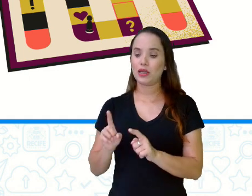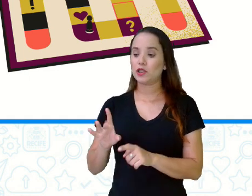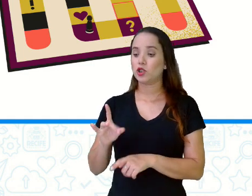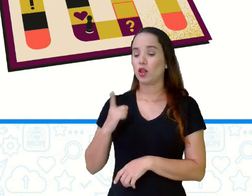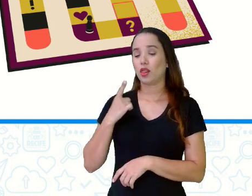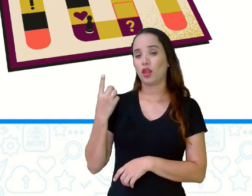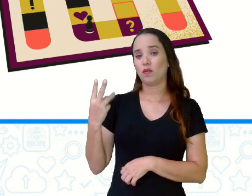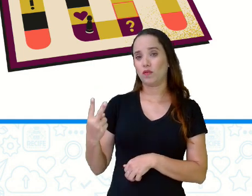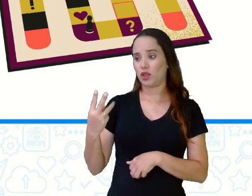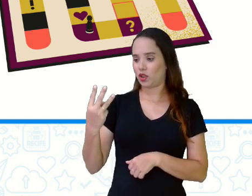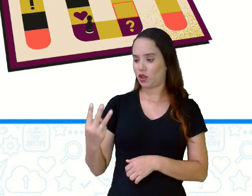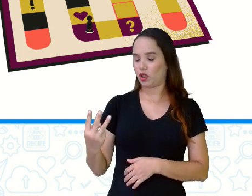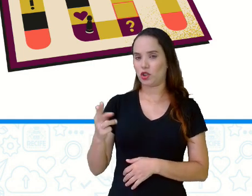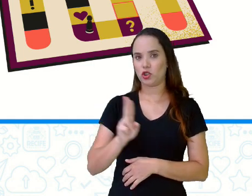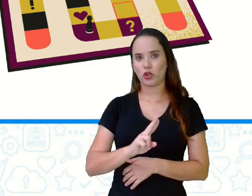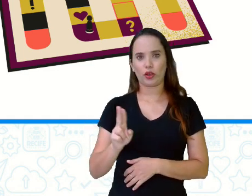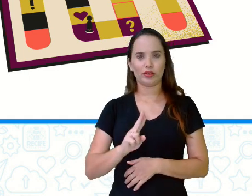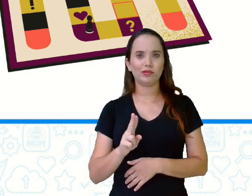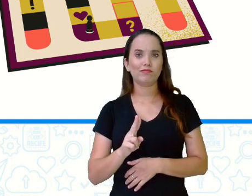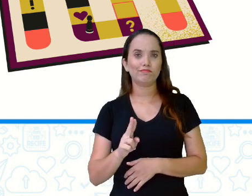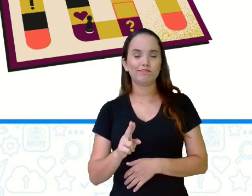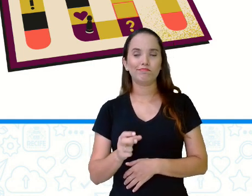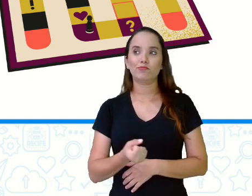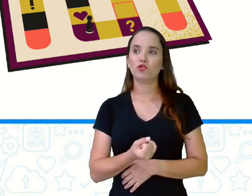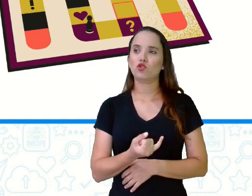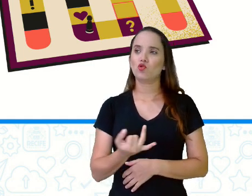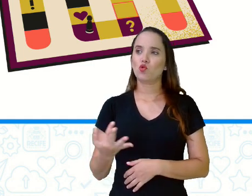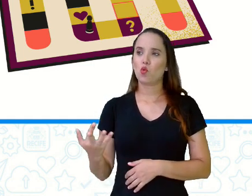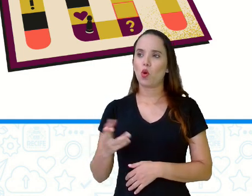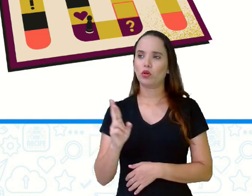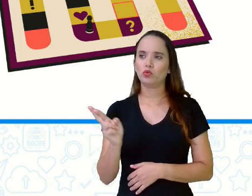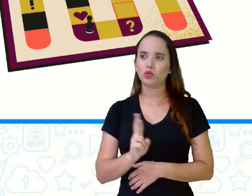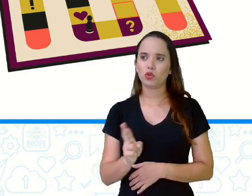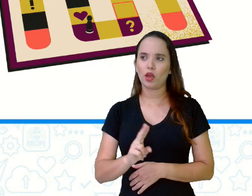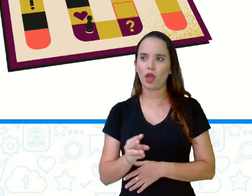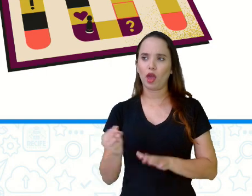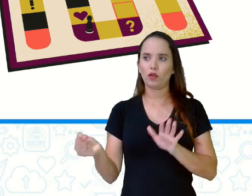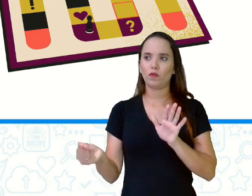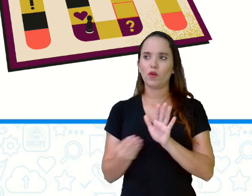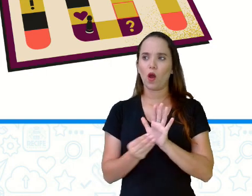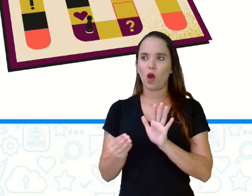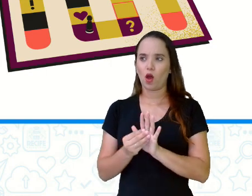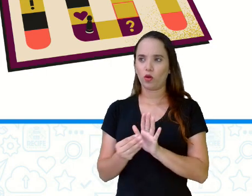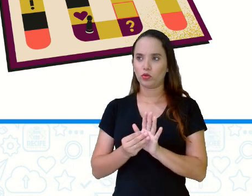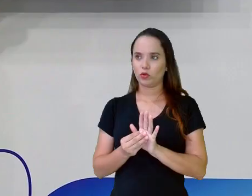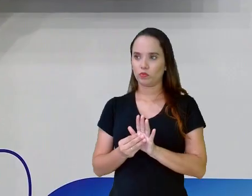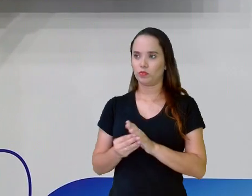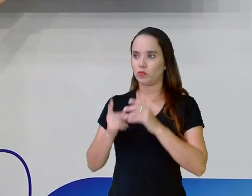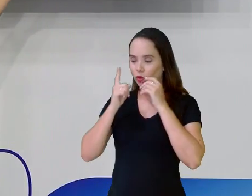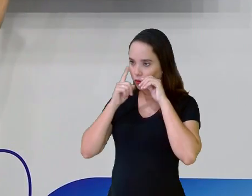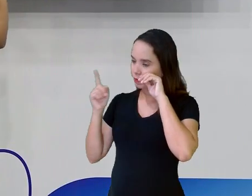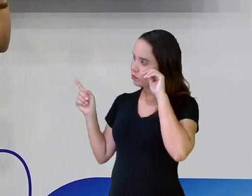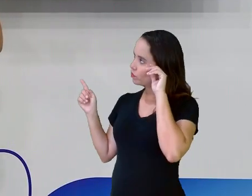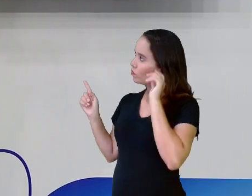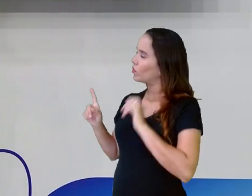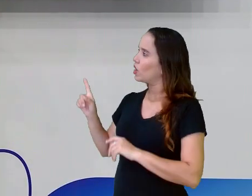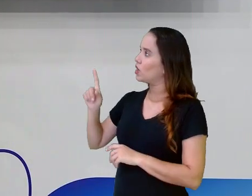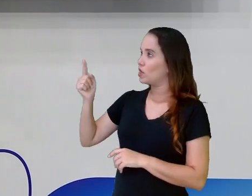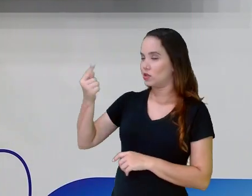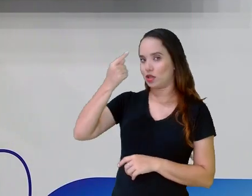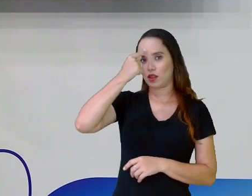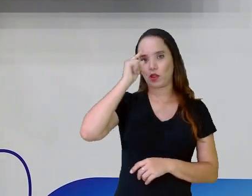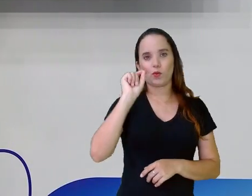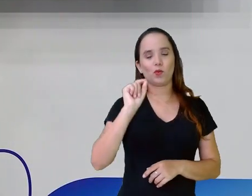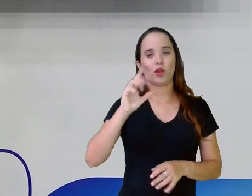23. Quantos reais faltam, isso aqui é um M, para que ela consiga comprar o jogo? Isso aqui é a ideia de completar.